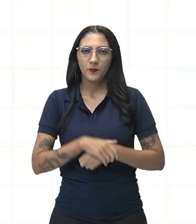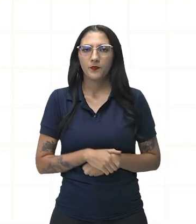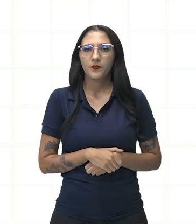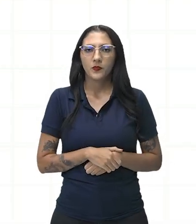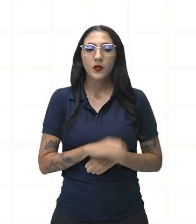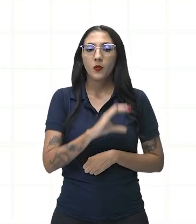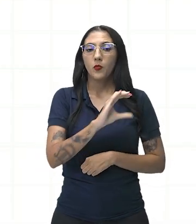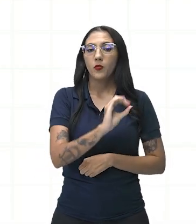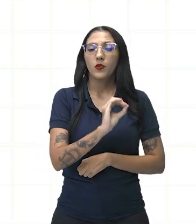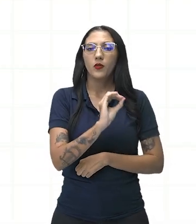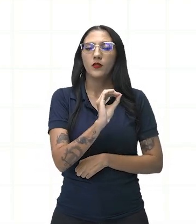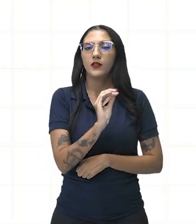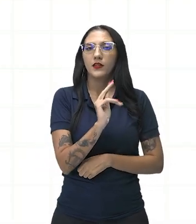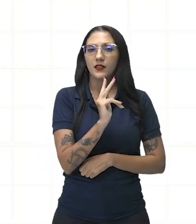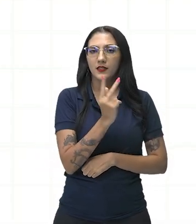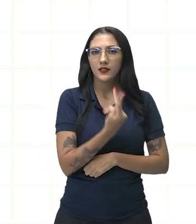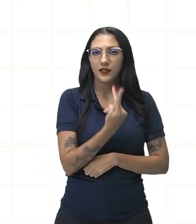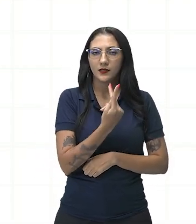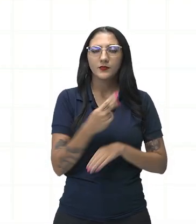OH e o